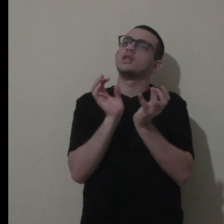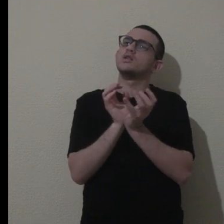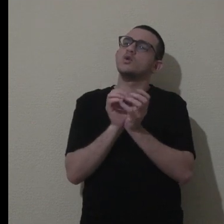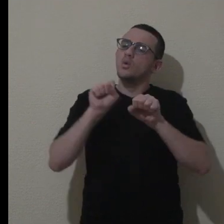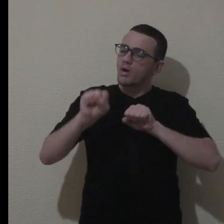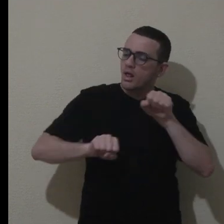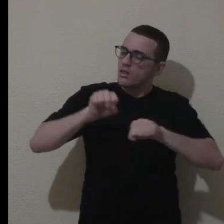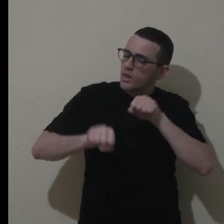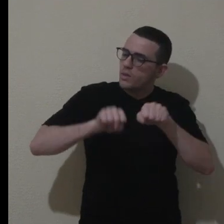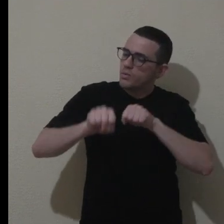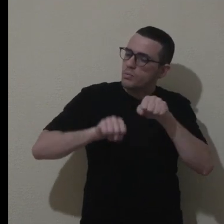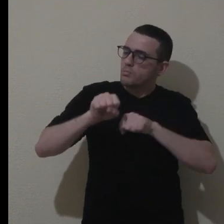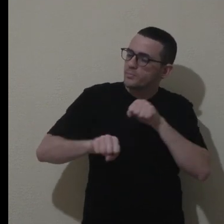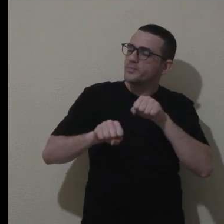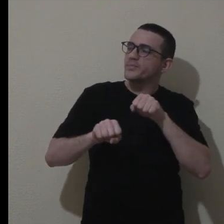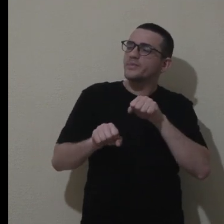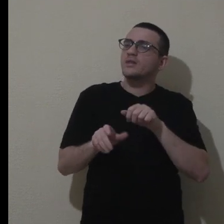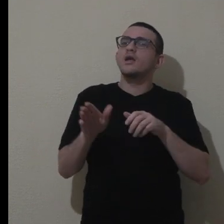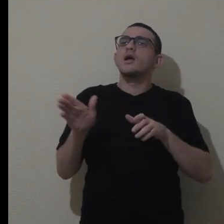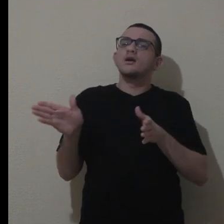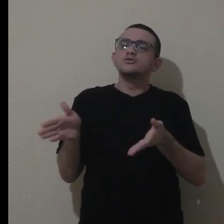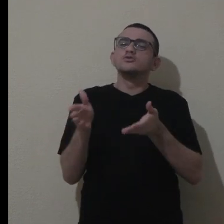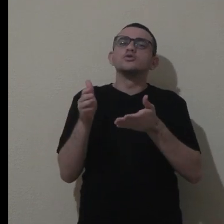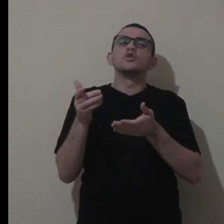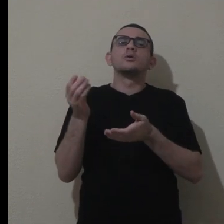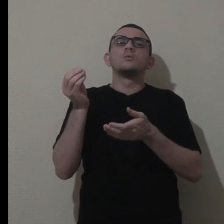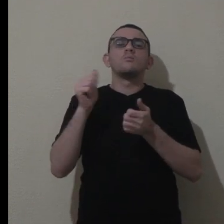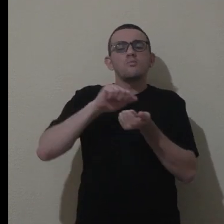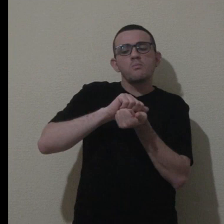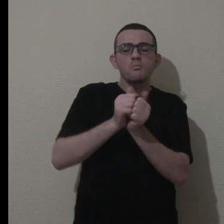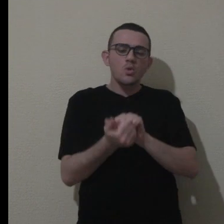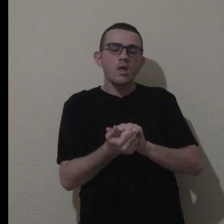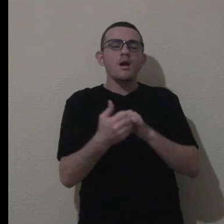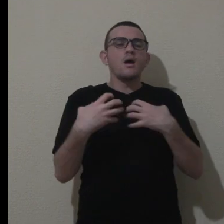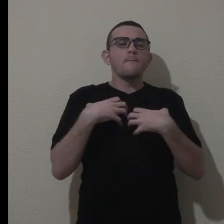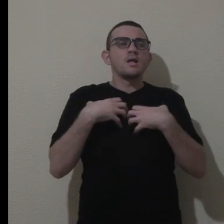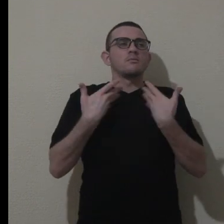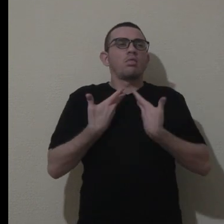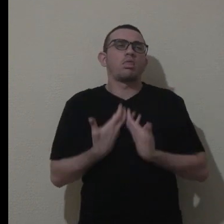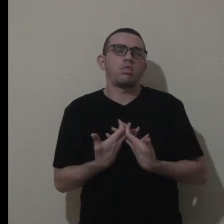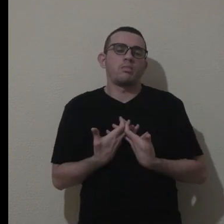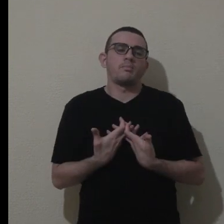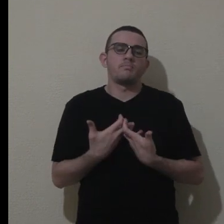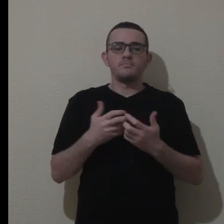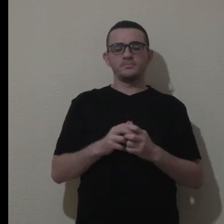eram ciclistas, a gente conseguia mudar a percepção de